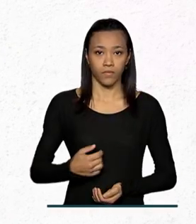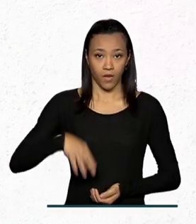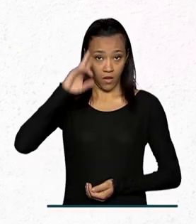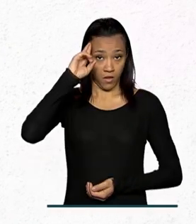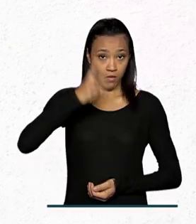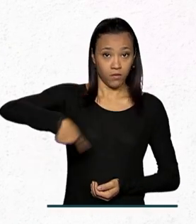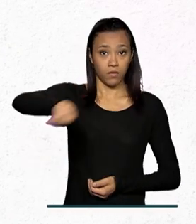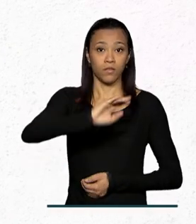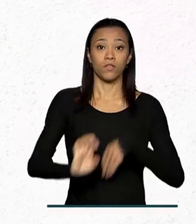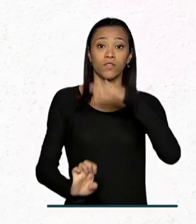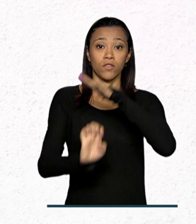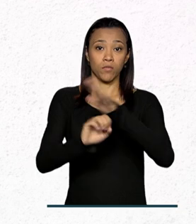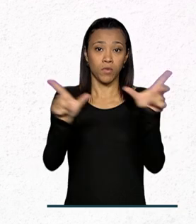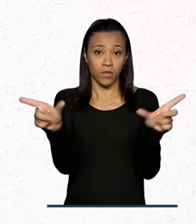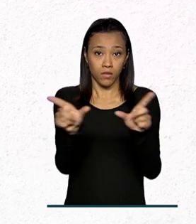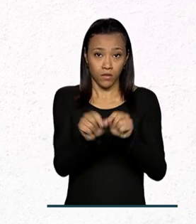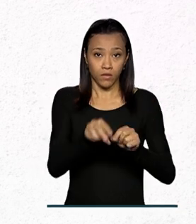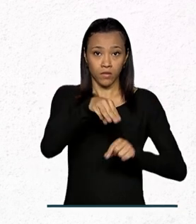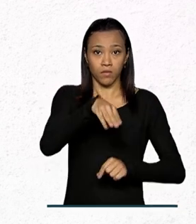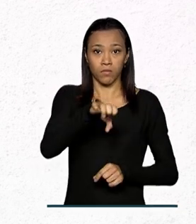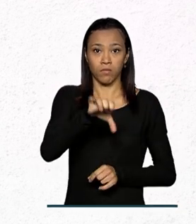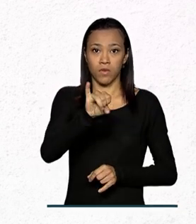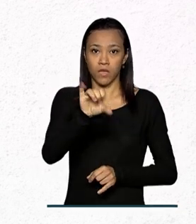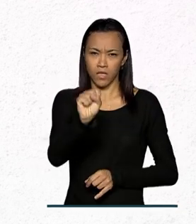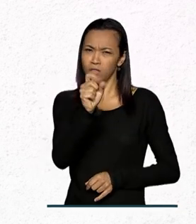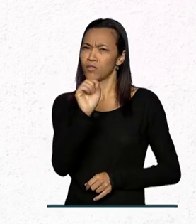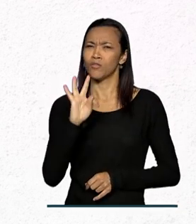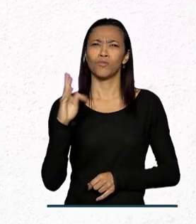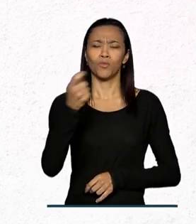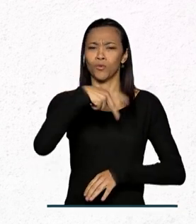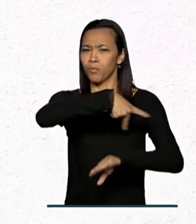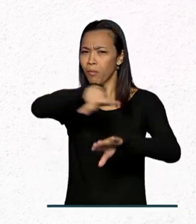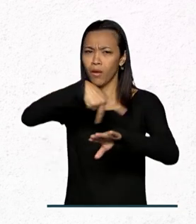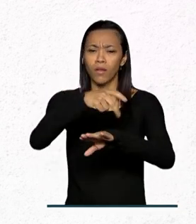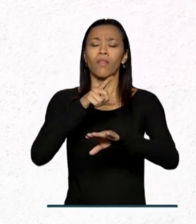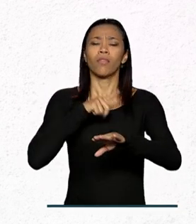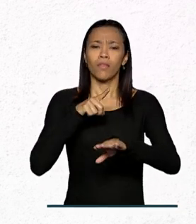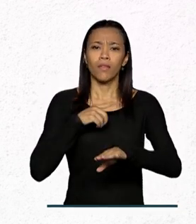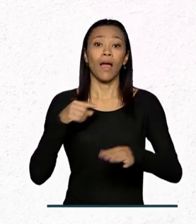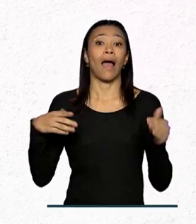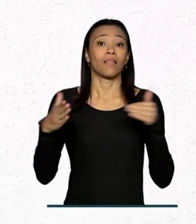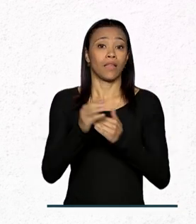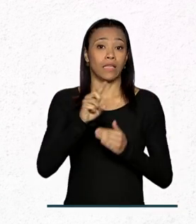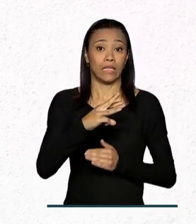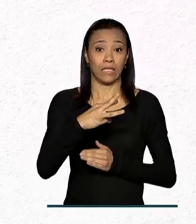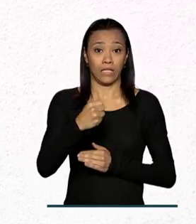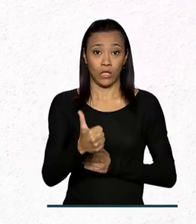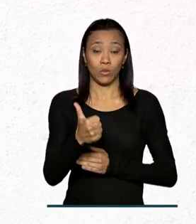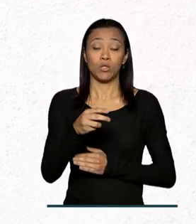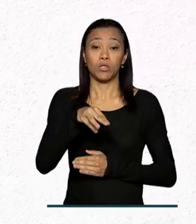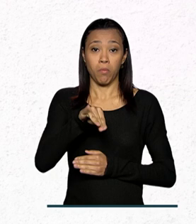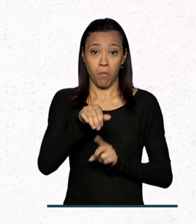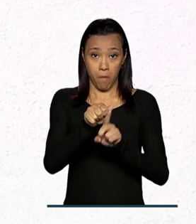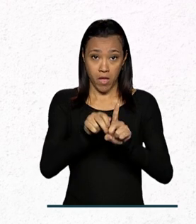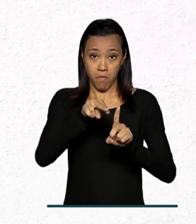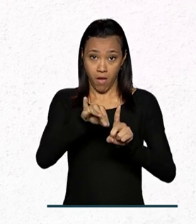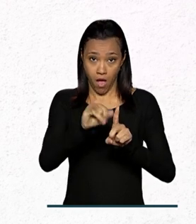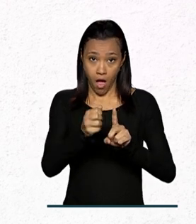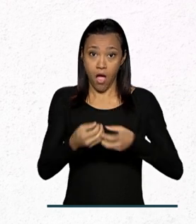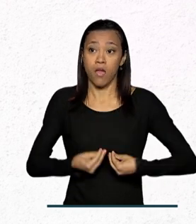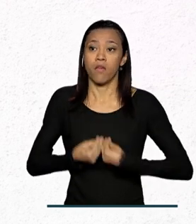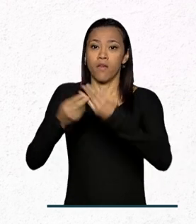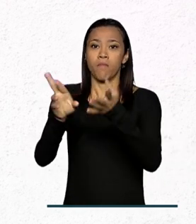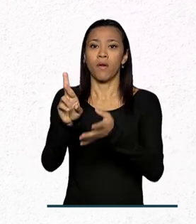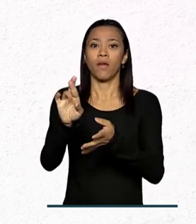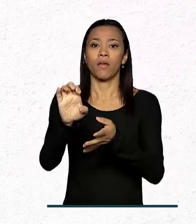Os microempreendedores individuais, MEIs de todo o país, têm até o dia 31 de maio para enviar à Receita Federal a